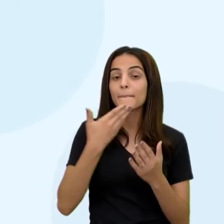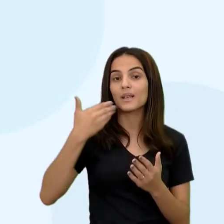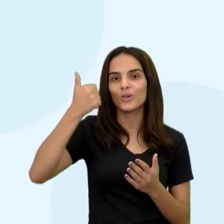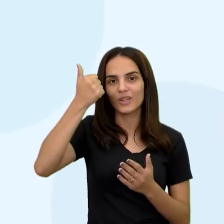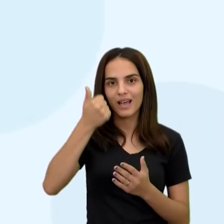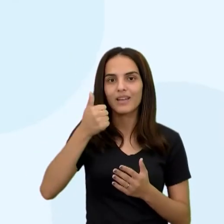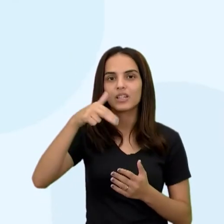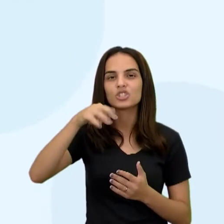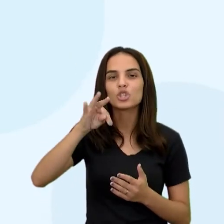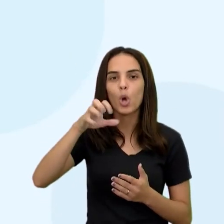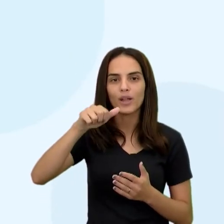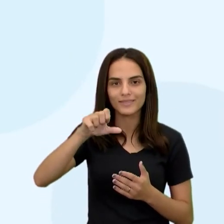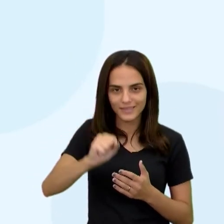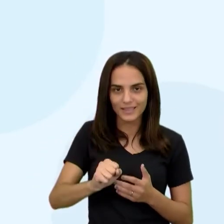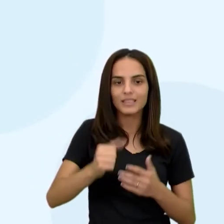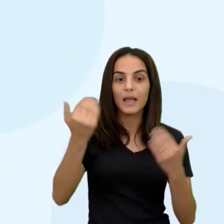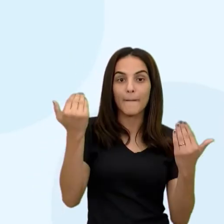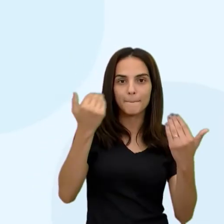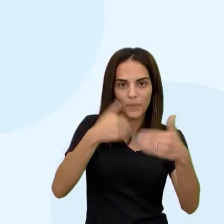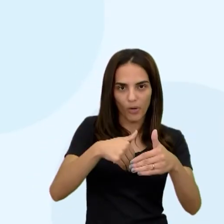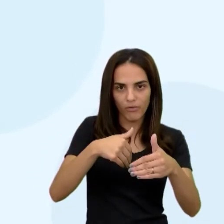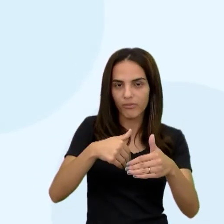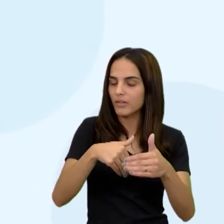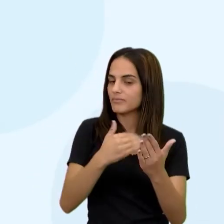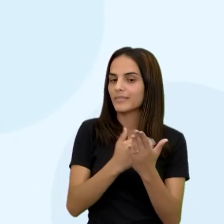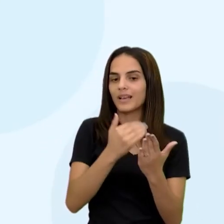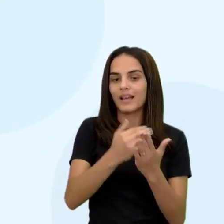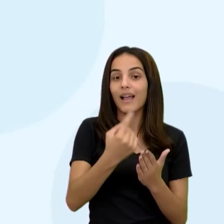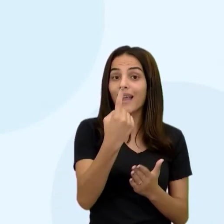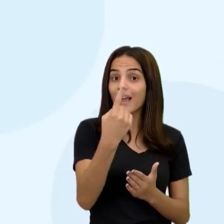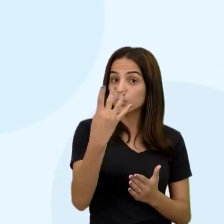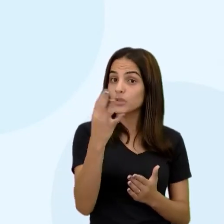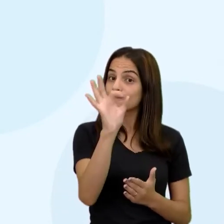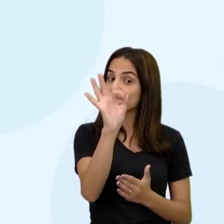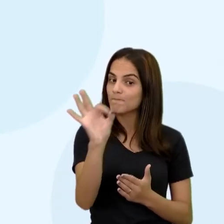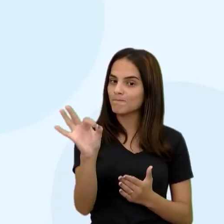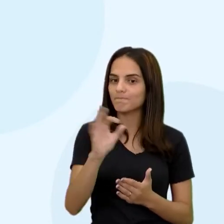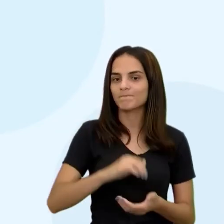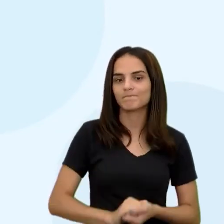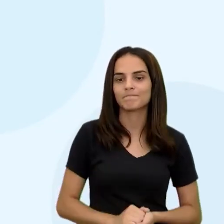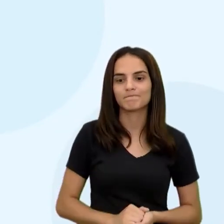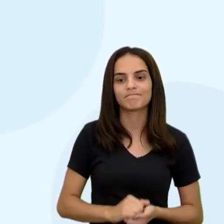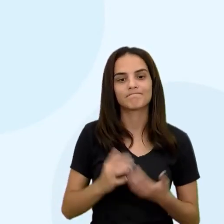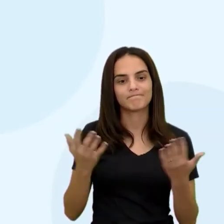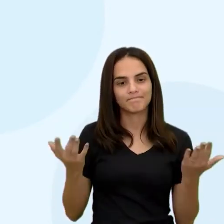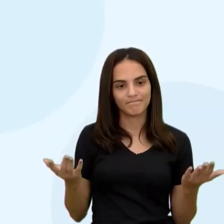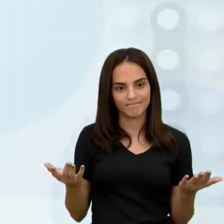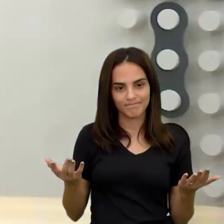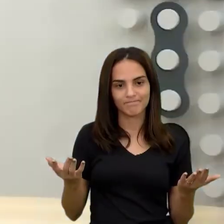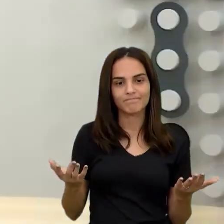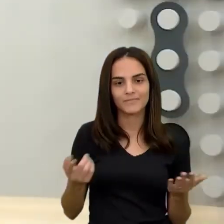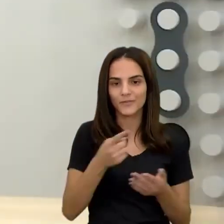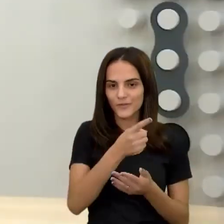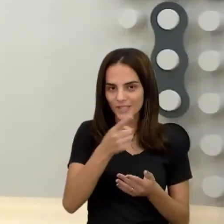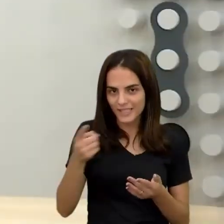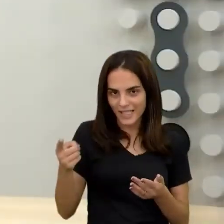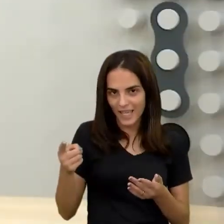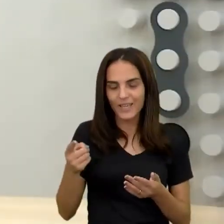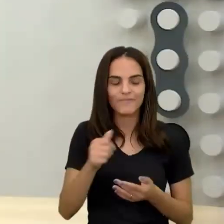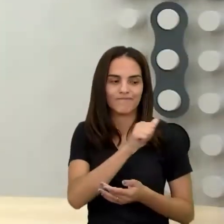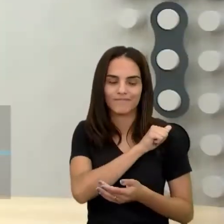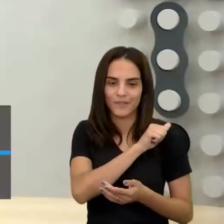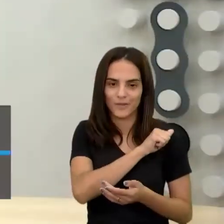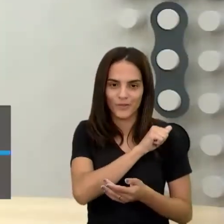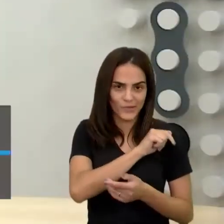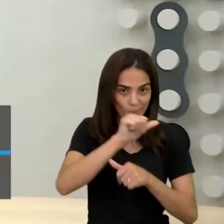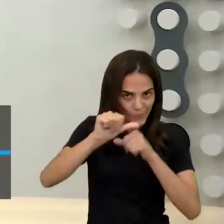suas notas em exames de avaliação nacional. E aí, crianças, estudantes maravilhosos,